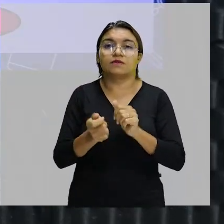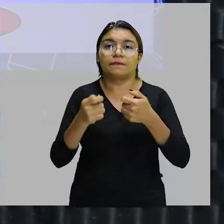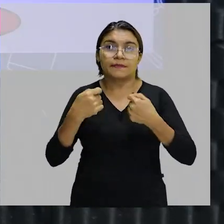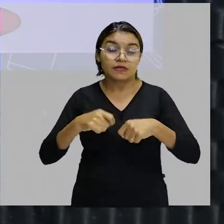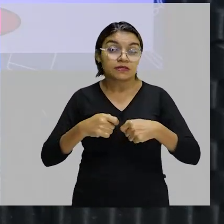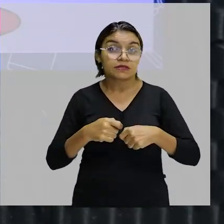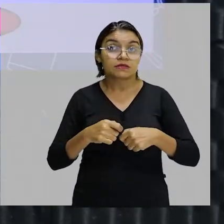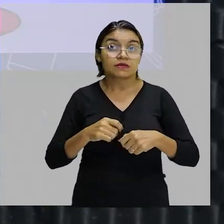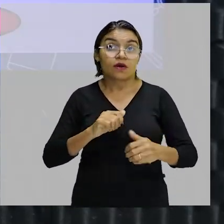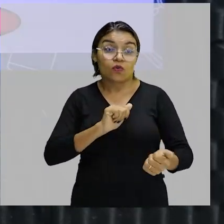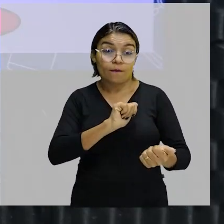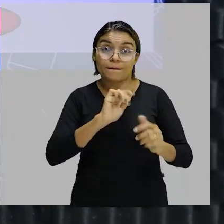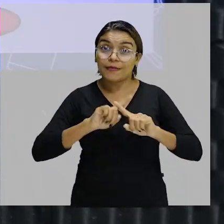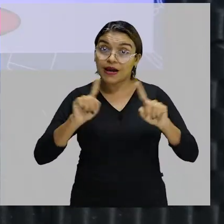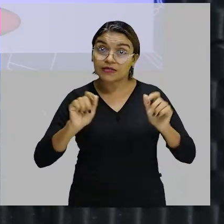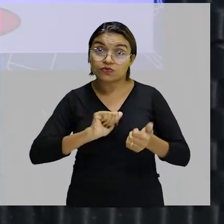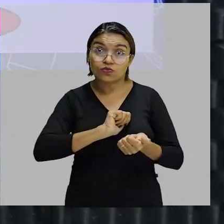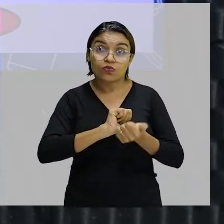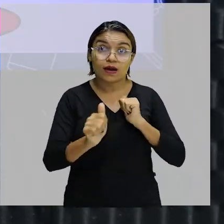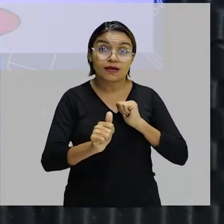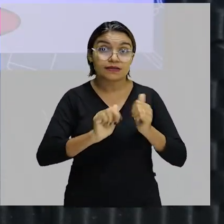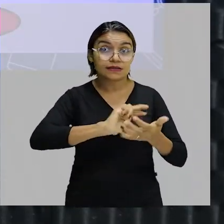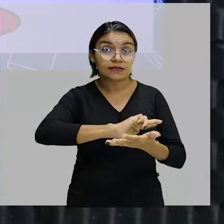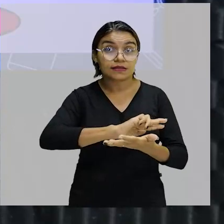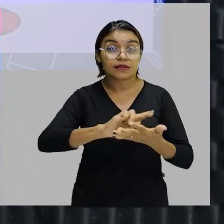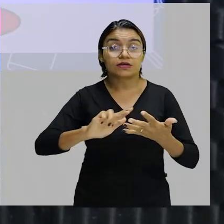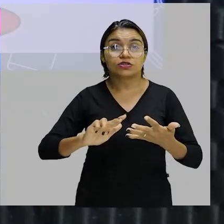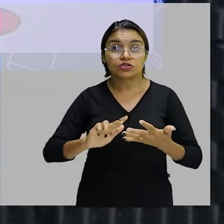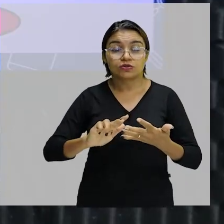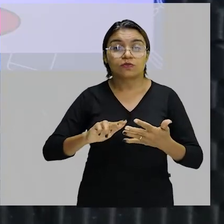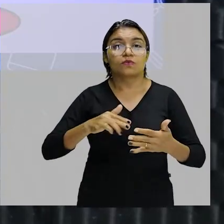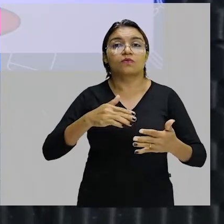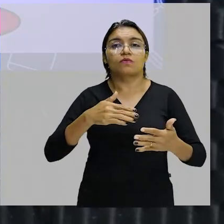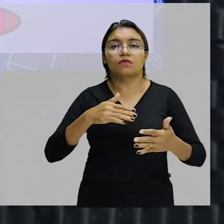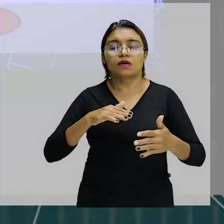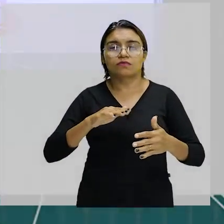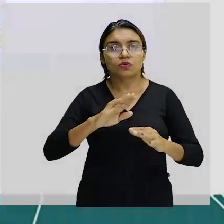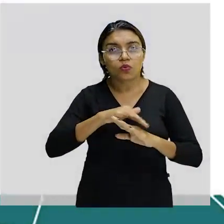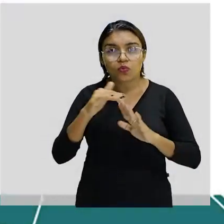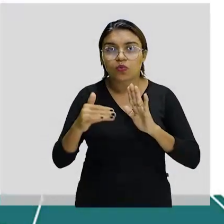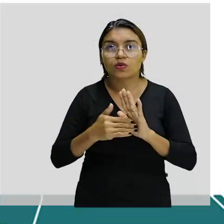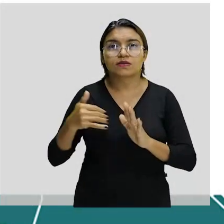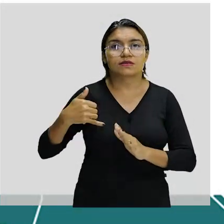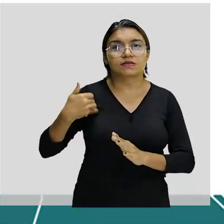Mas o atletismo ele é para todas as idades.